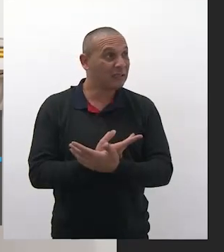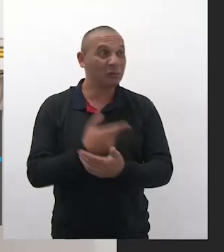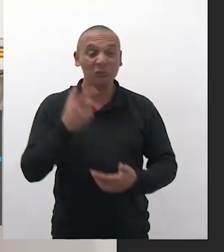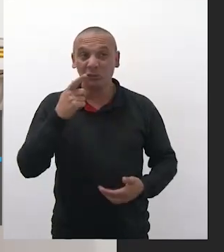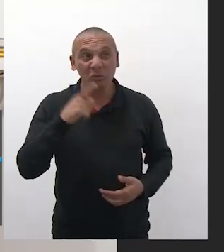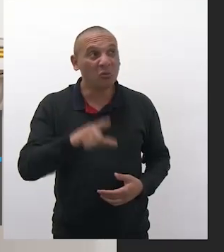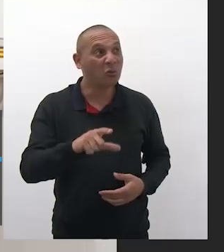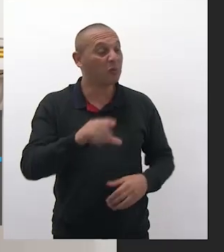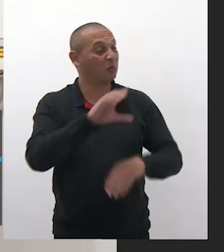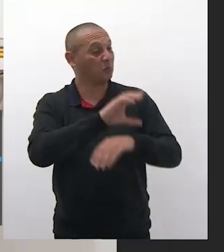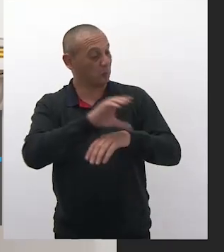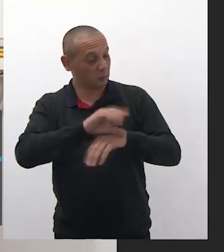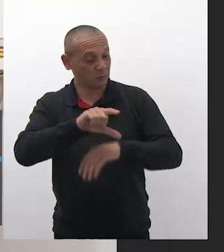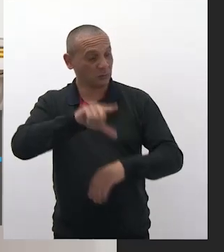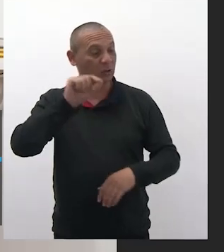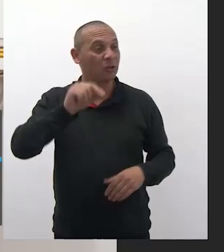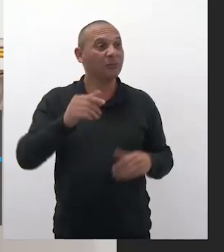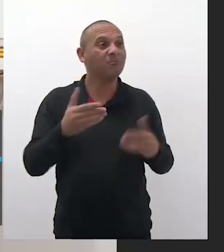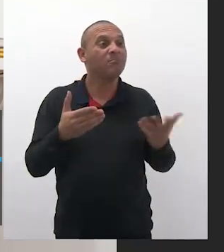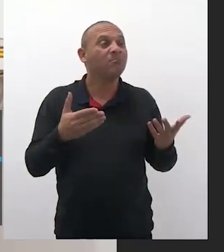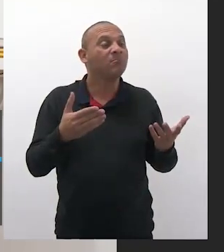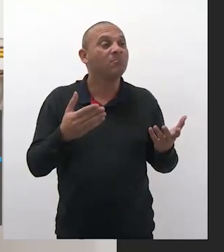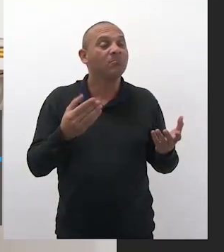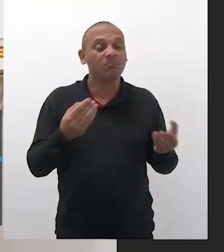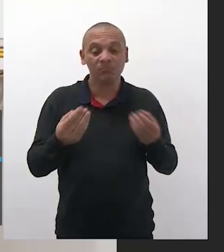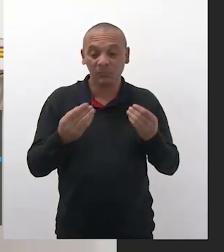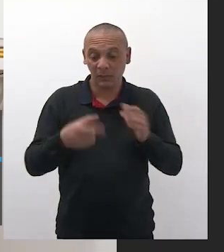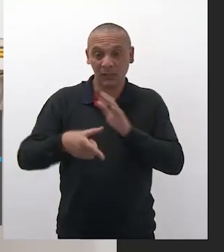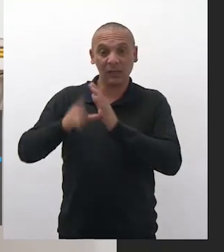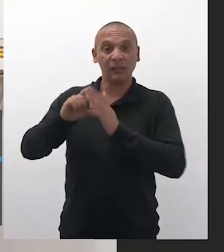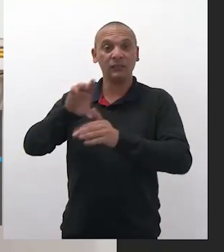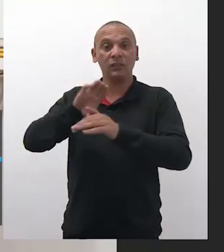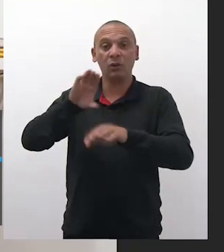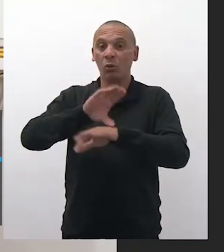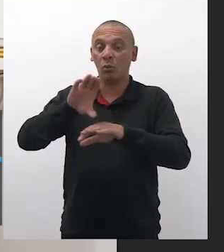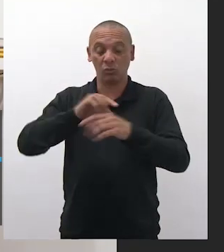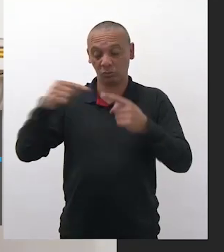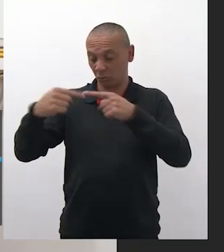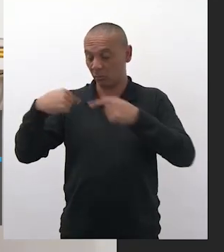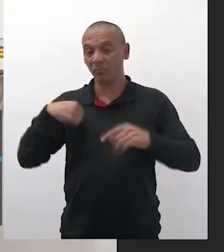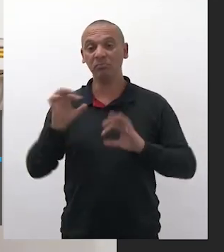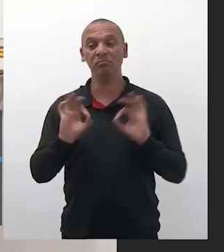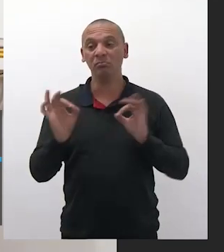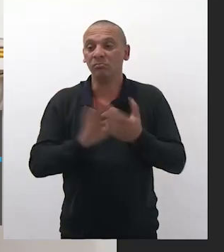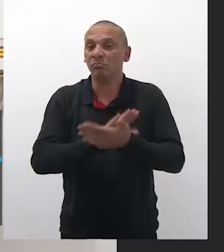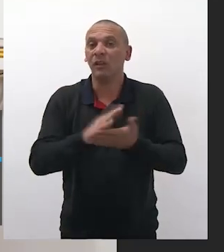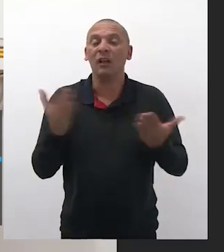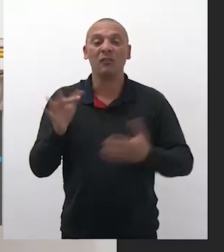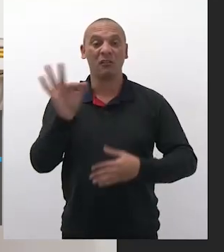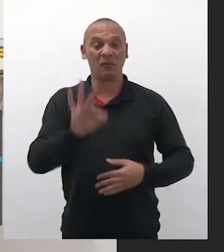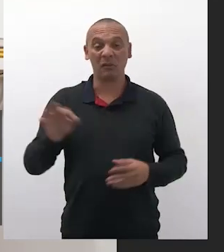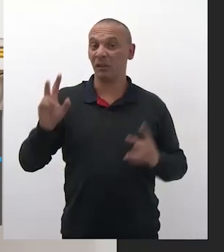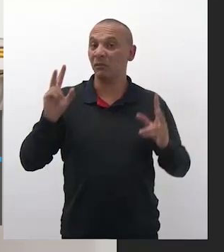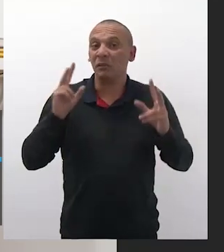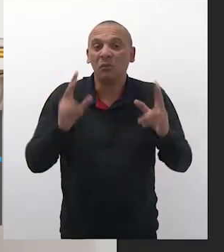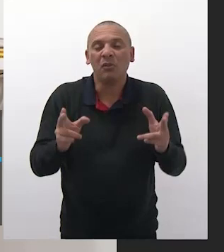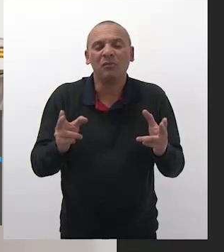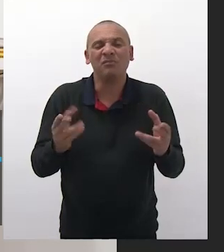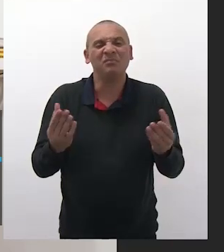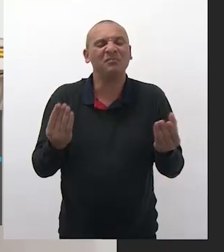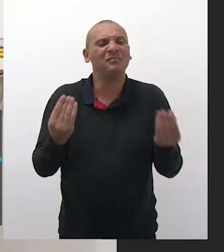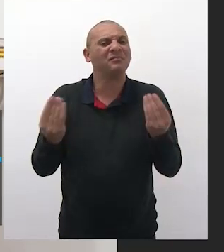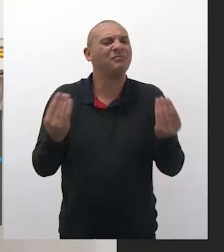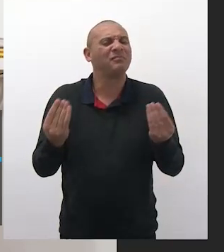pela segunda vez, né? Já fiz um curso que não tinha nada a ver comigo, e agora eu vou fazer a faculdade também, que não tem nada a ver